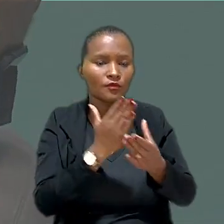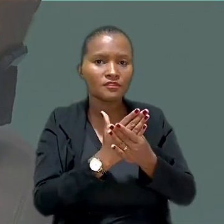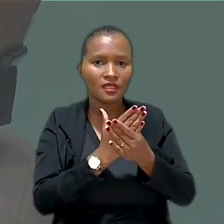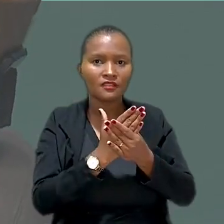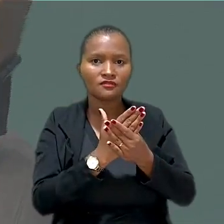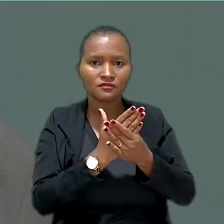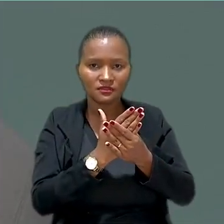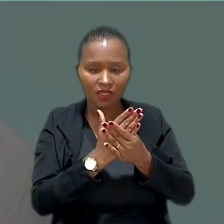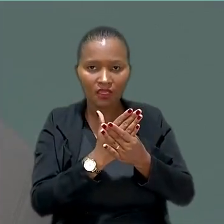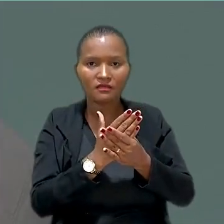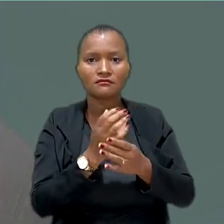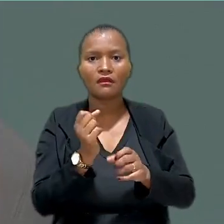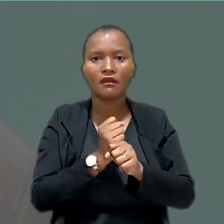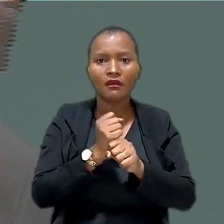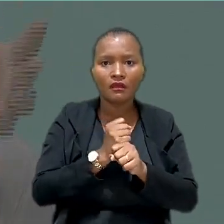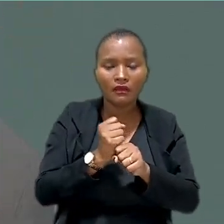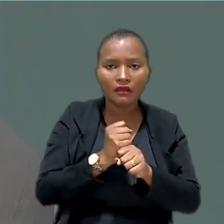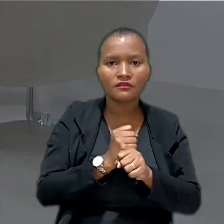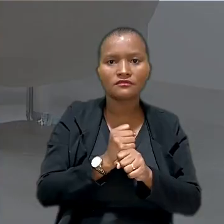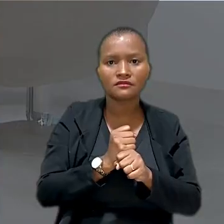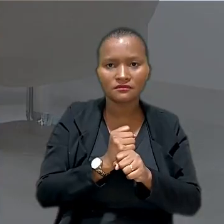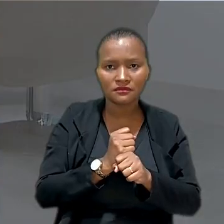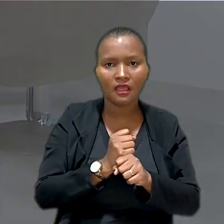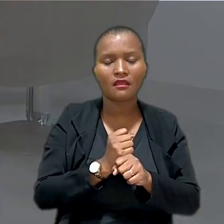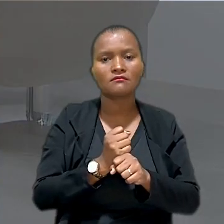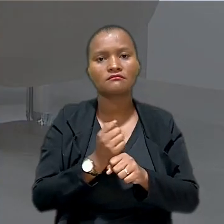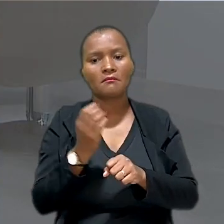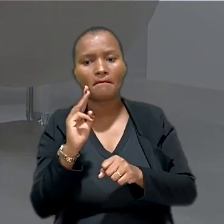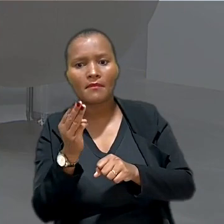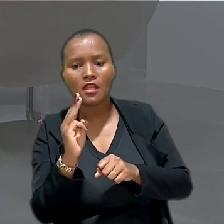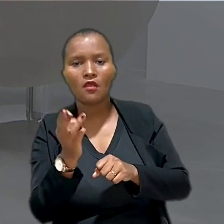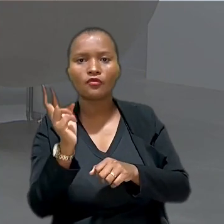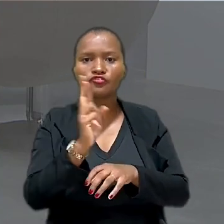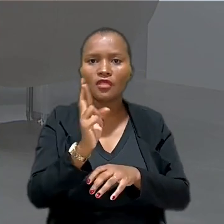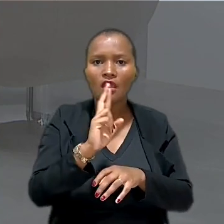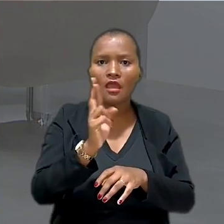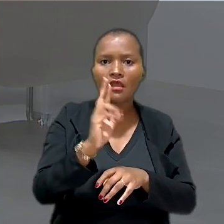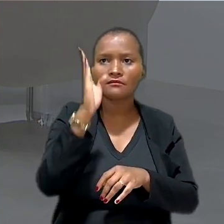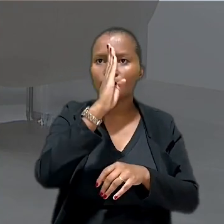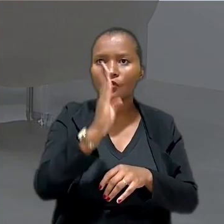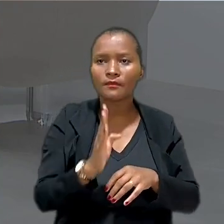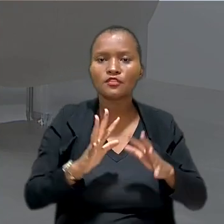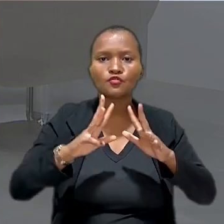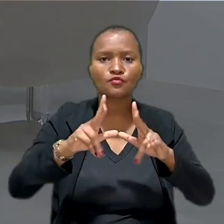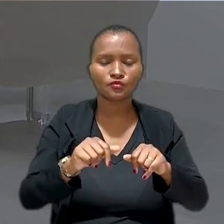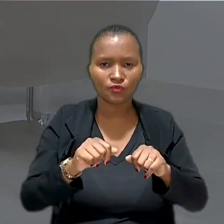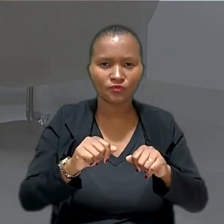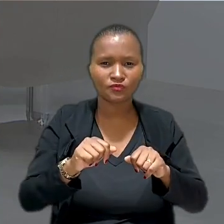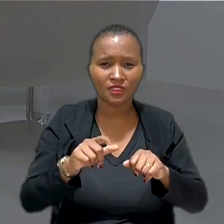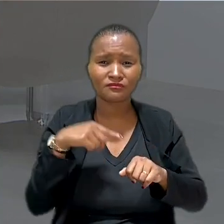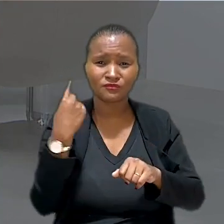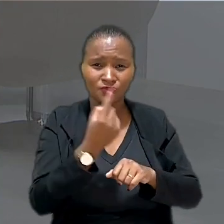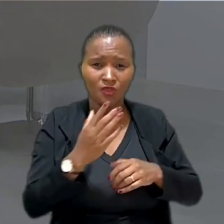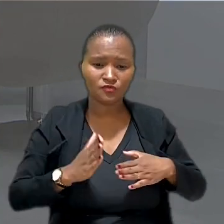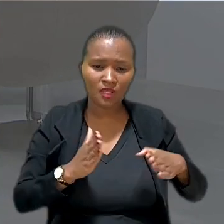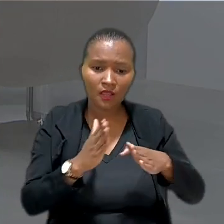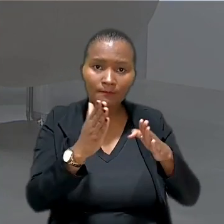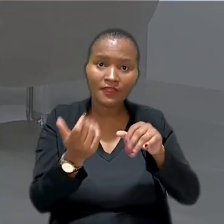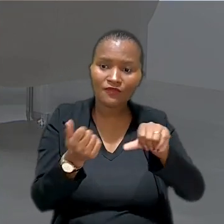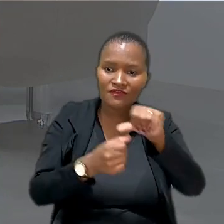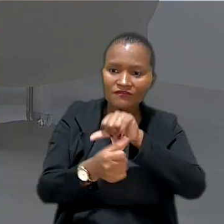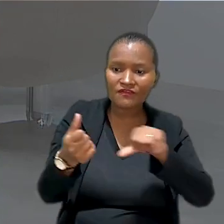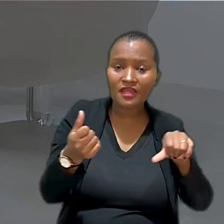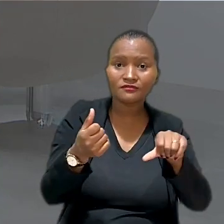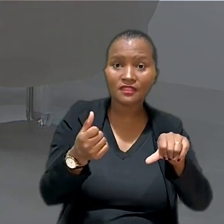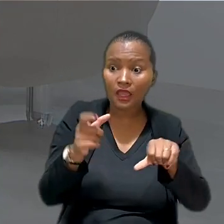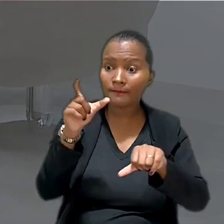ao longo de anos. Pra você ter ideia, nós estamos falando de milhões de reais pelo Brasil inteiro. Então, nós fazemos o caminho inverso. Nós temos o dinheiro e procuramos quem